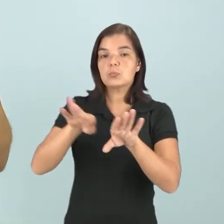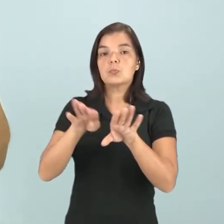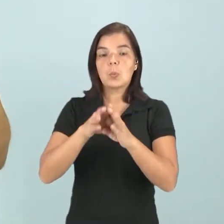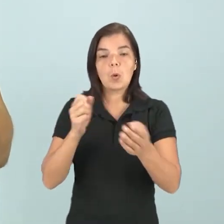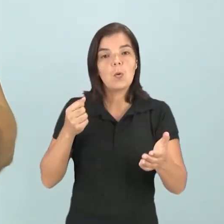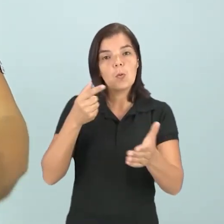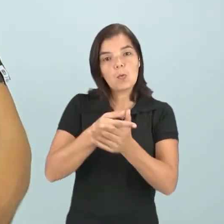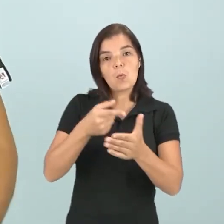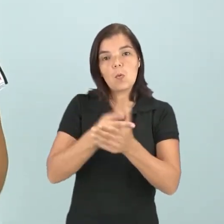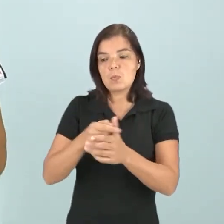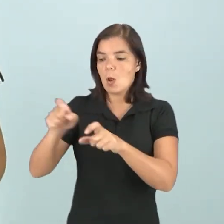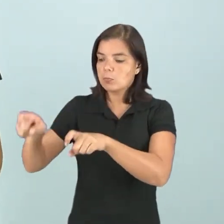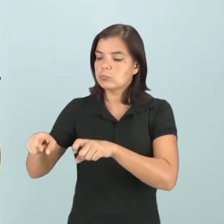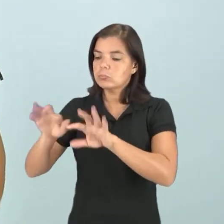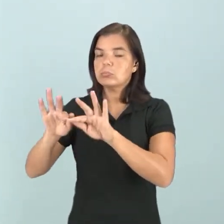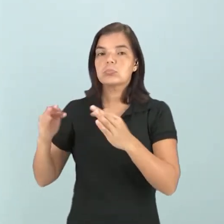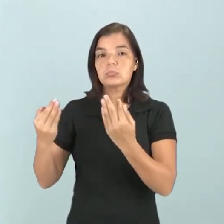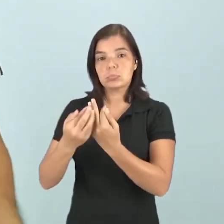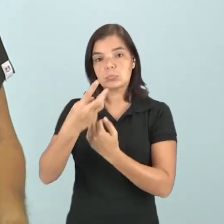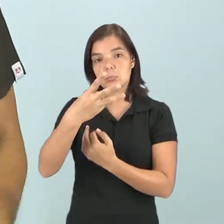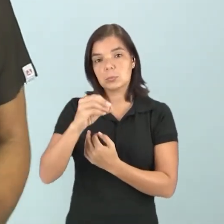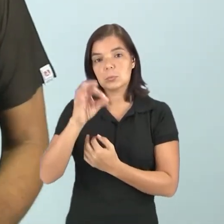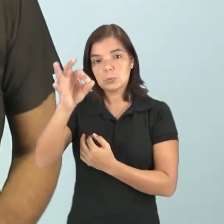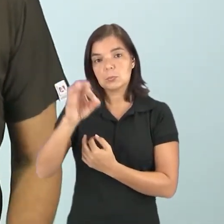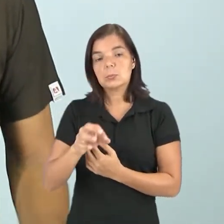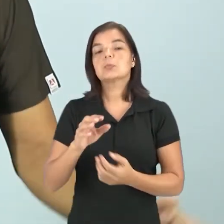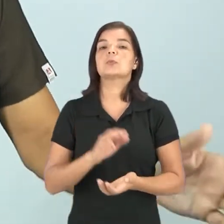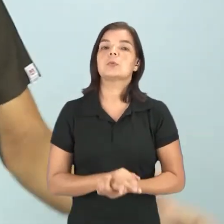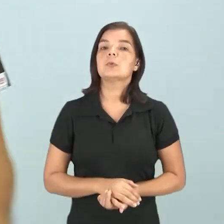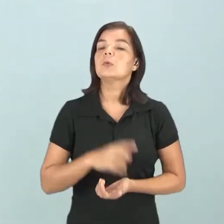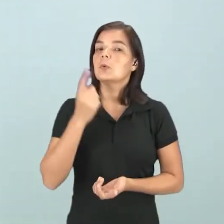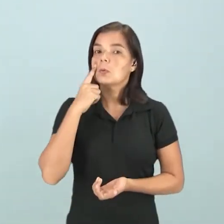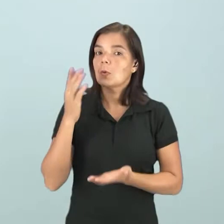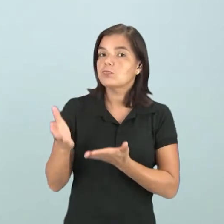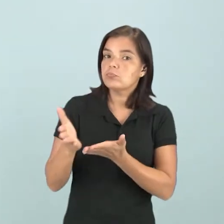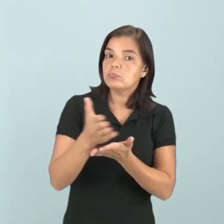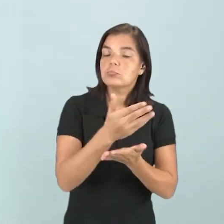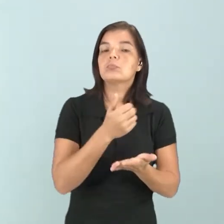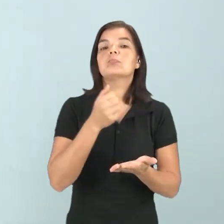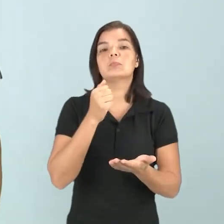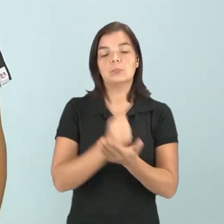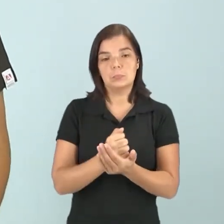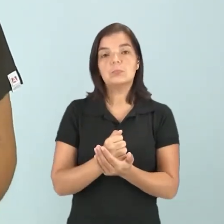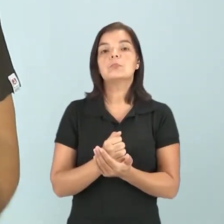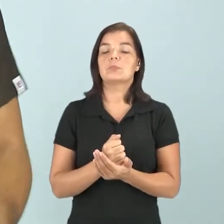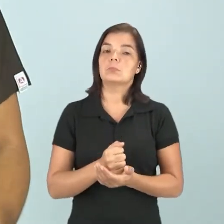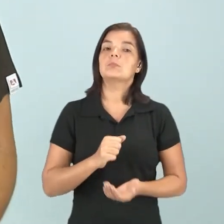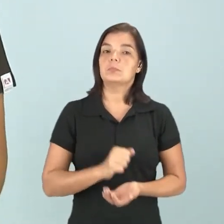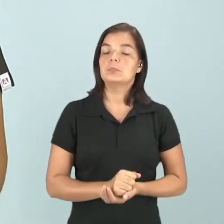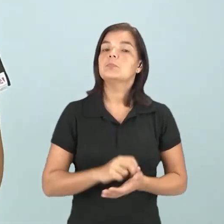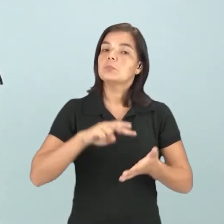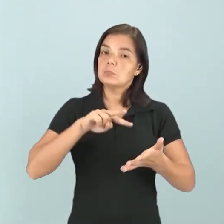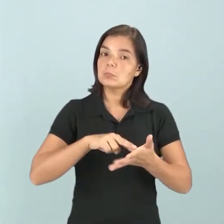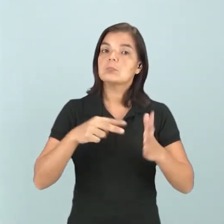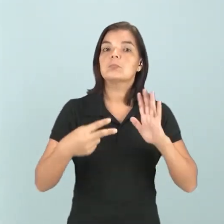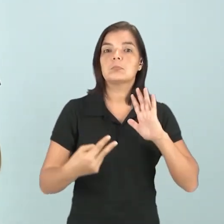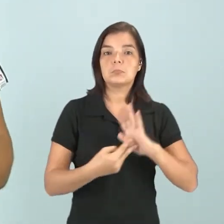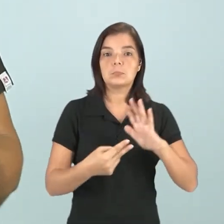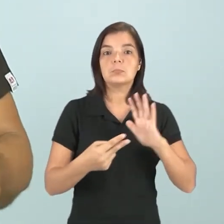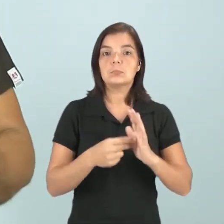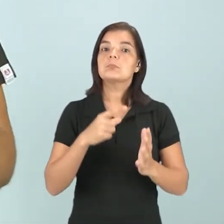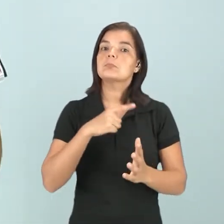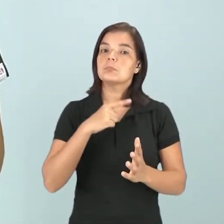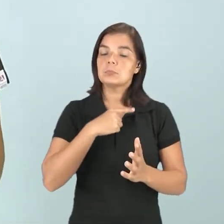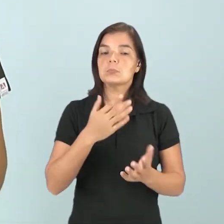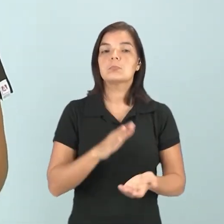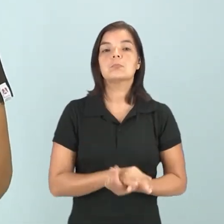da produção da agricultura familiar, 30%. Então veja que um repasse aí de um dinheiro bem significante, né, vai ter